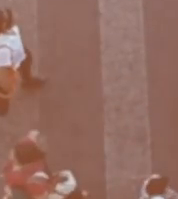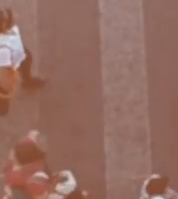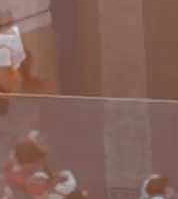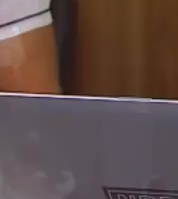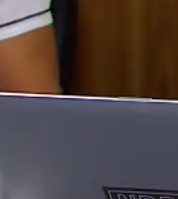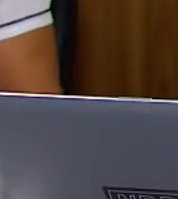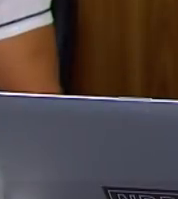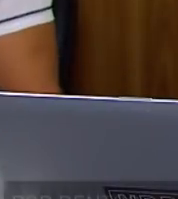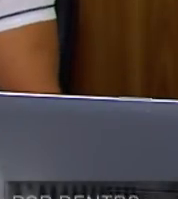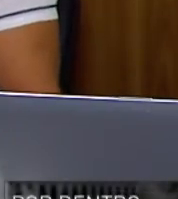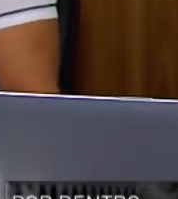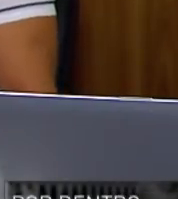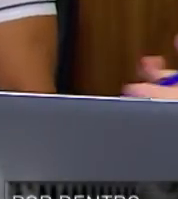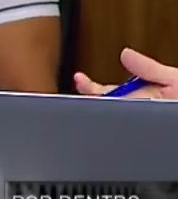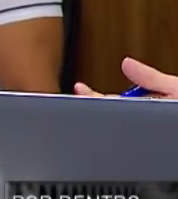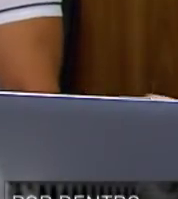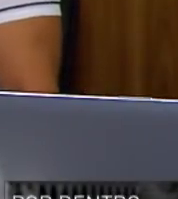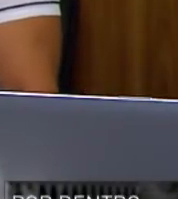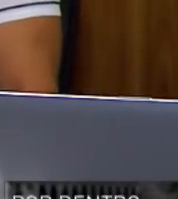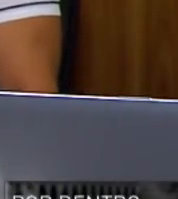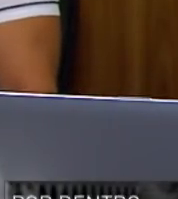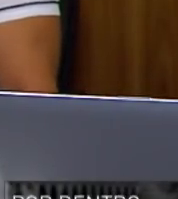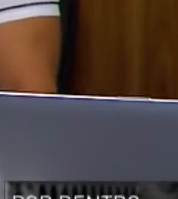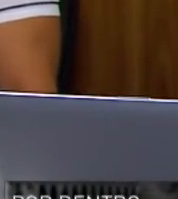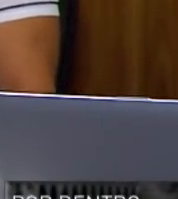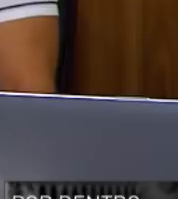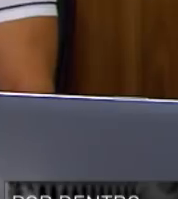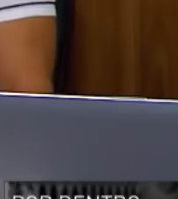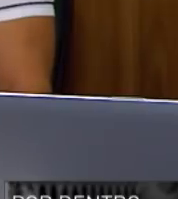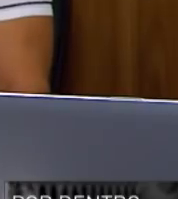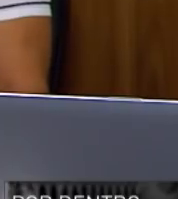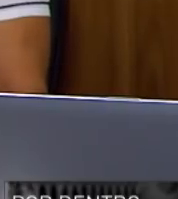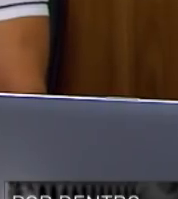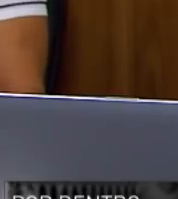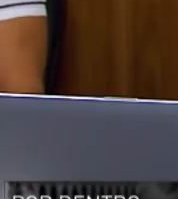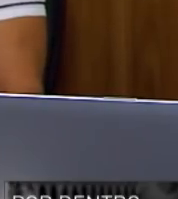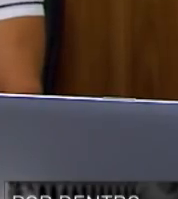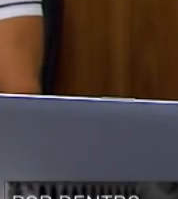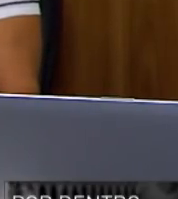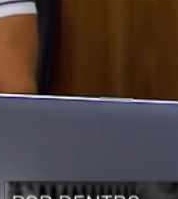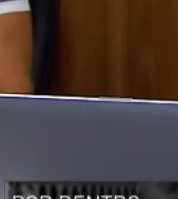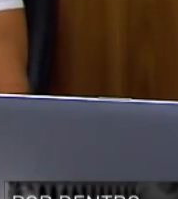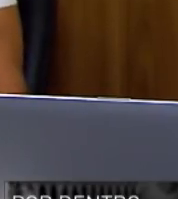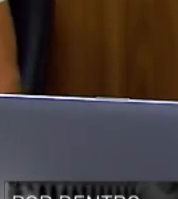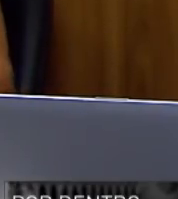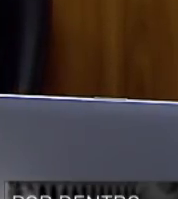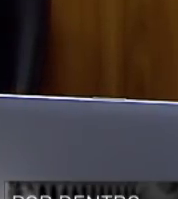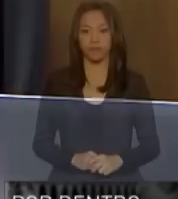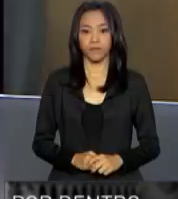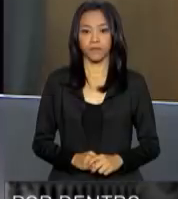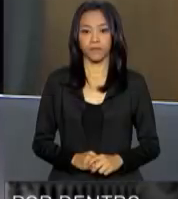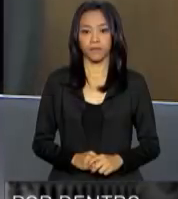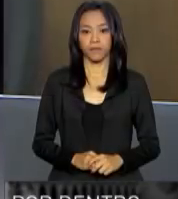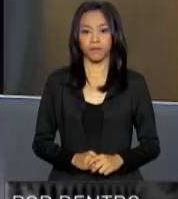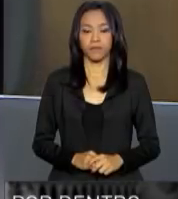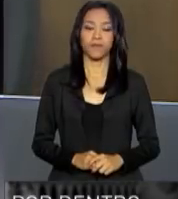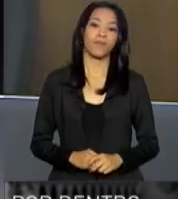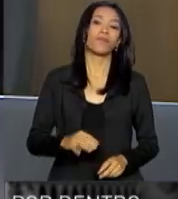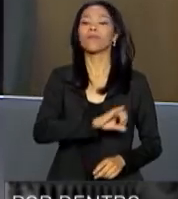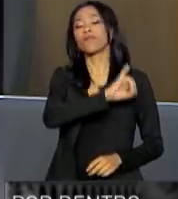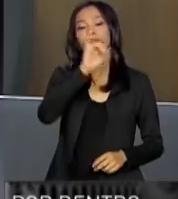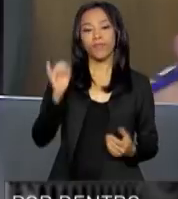olá eu sou o cara bate e começamos agora por dentro do governo programa produzido e coordenado pela secom secretaria de comunicação social da